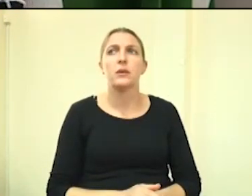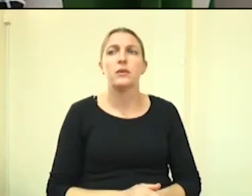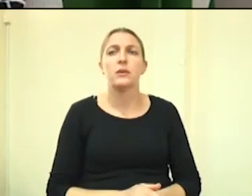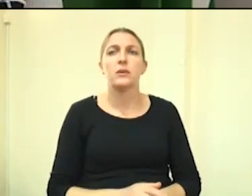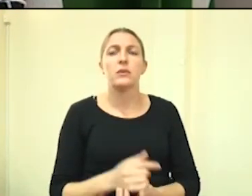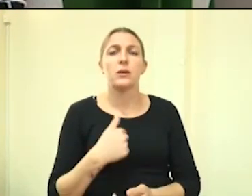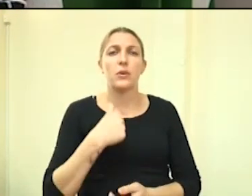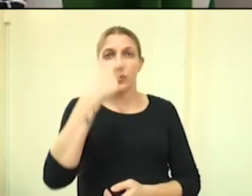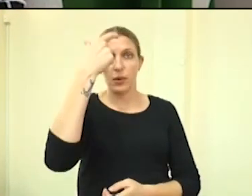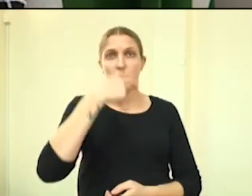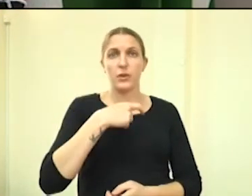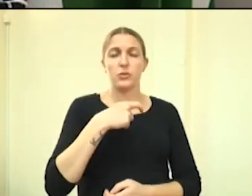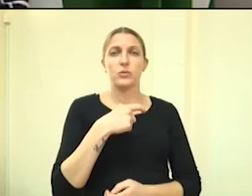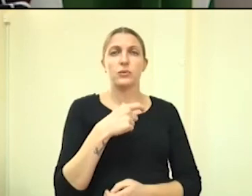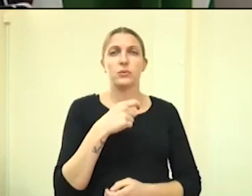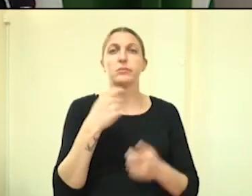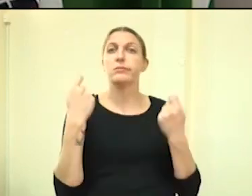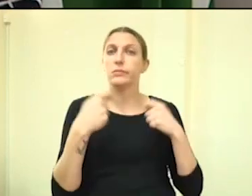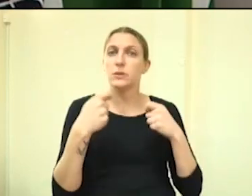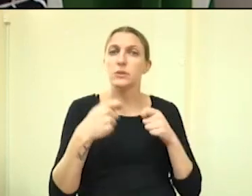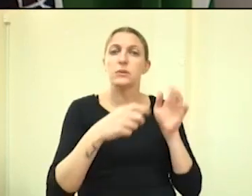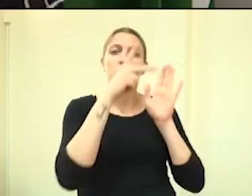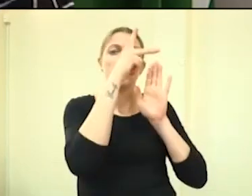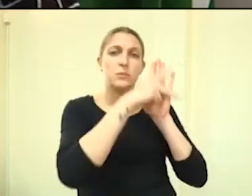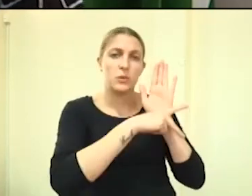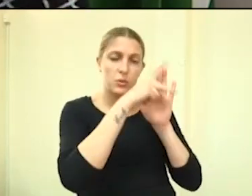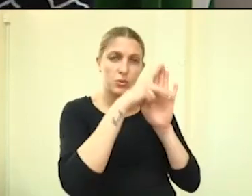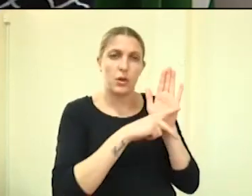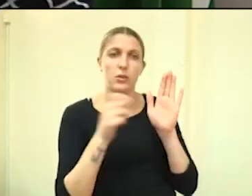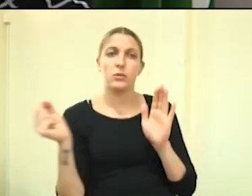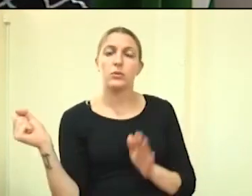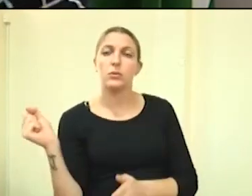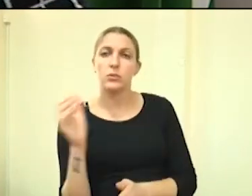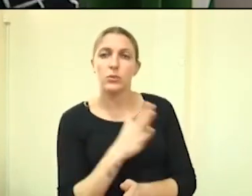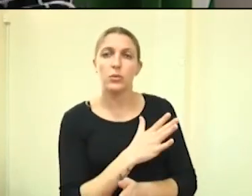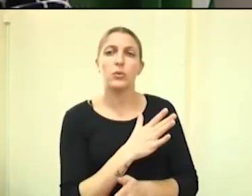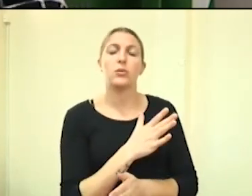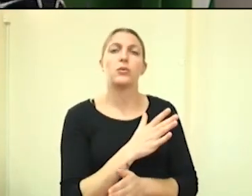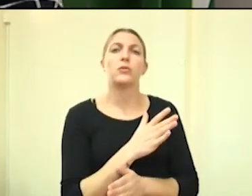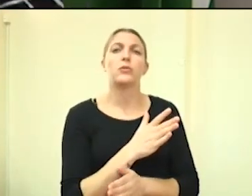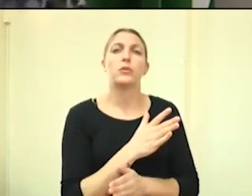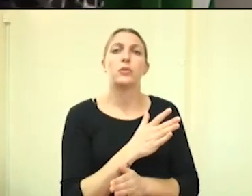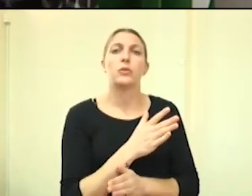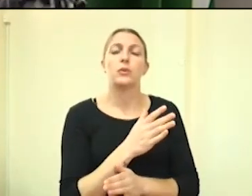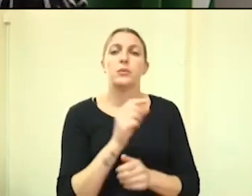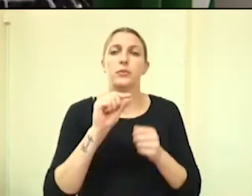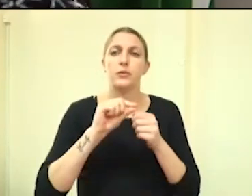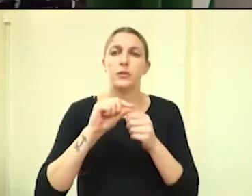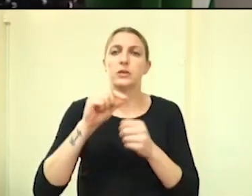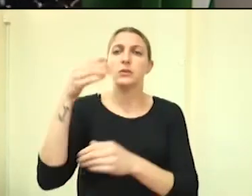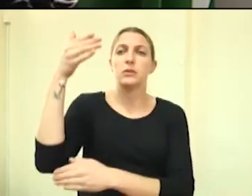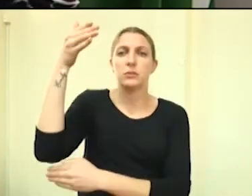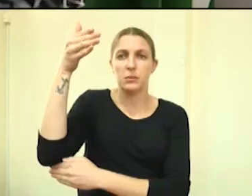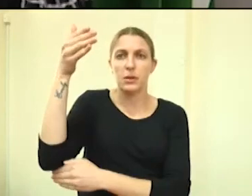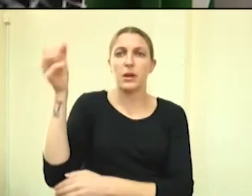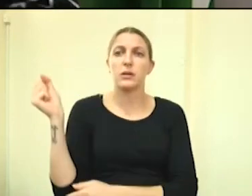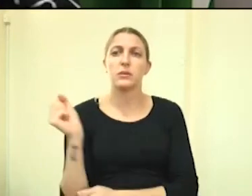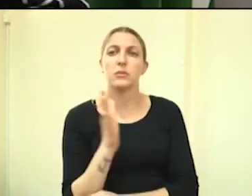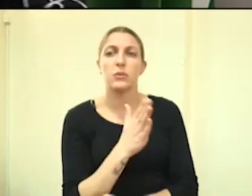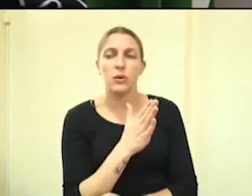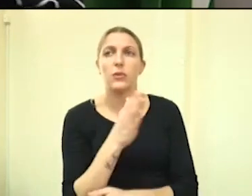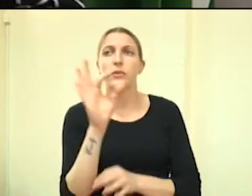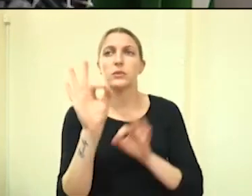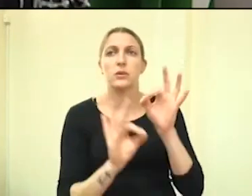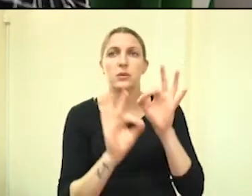e eu acho que já se faz necessário um projeto, um novo projeto das placas de sinalização. Cito aqui também uma situação